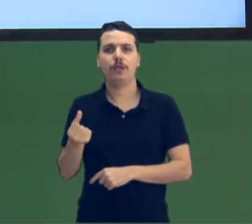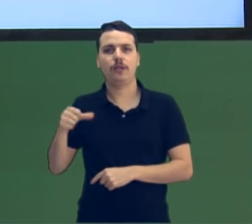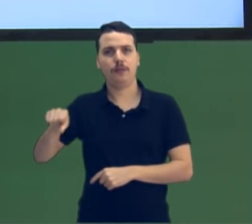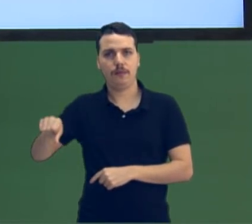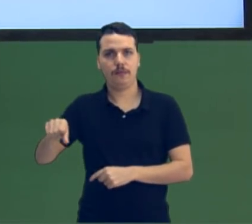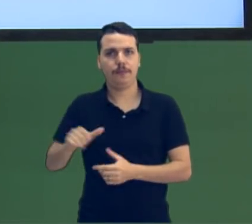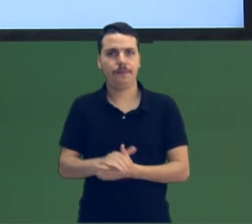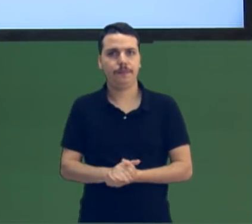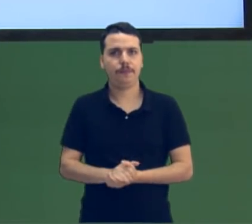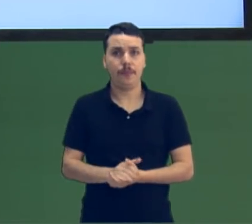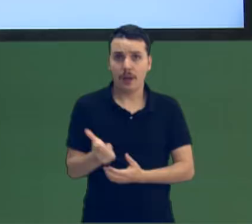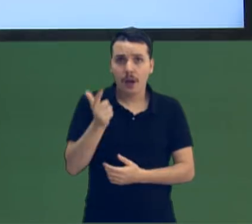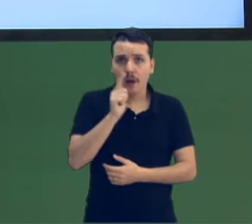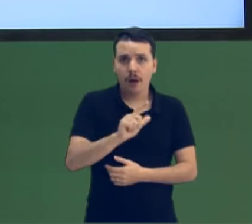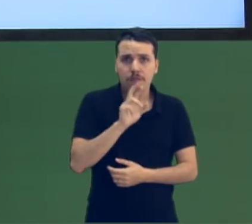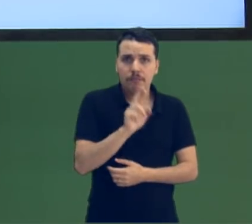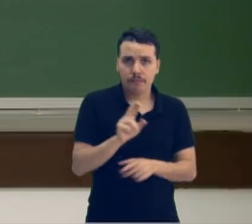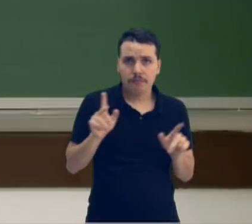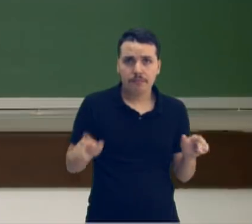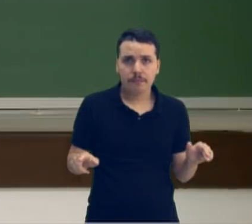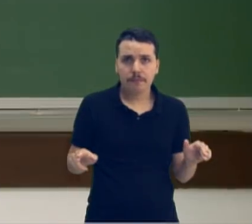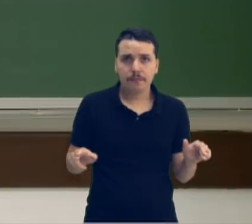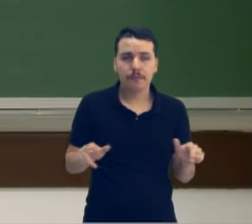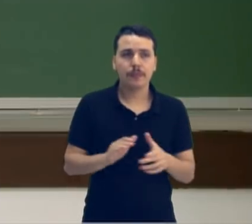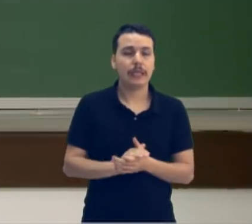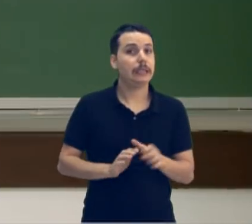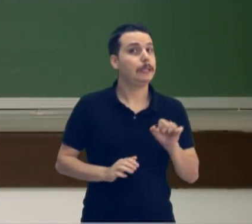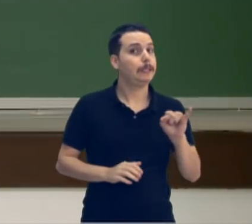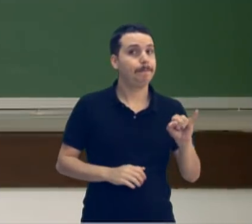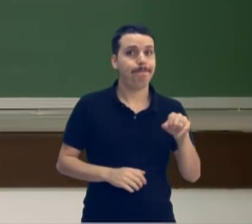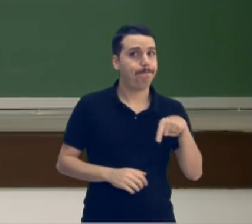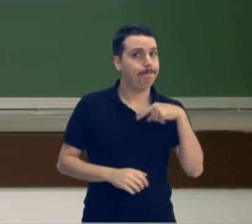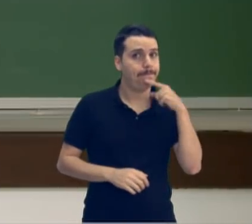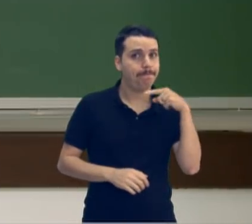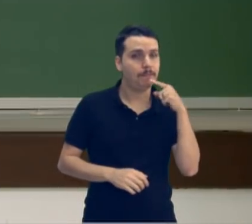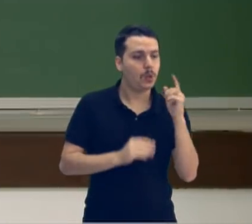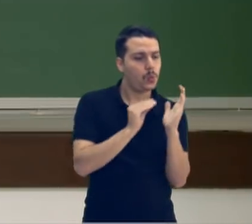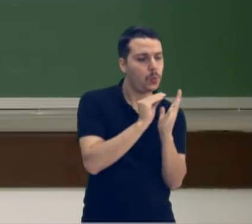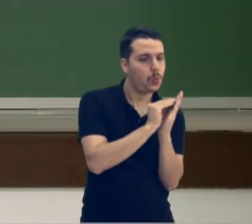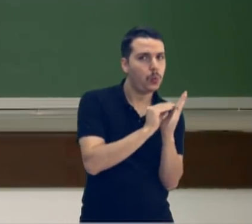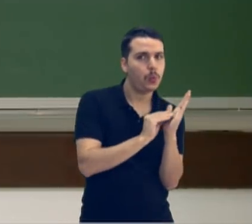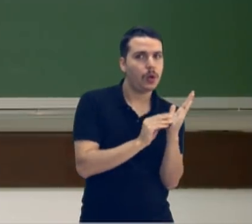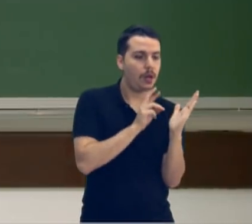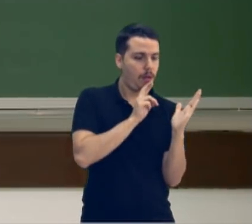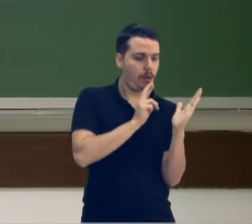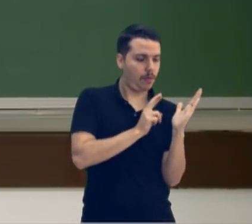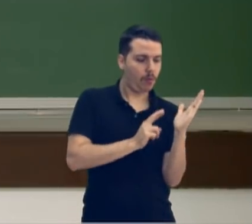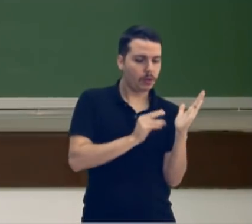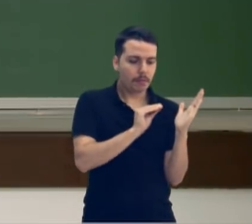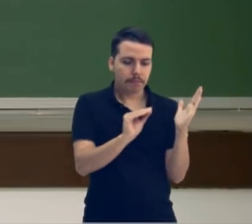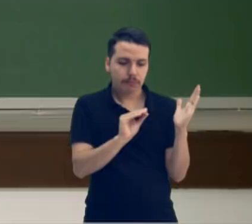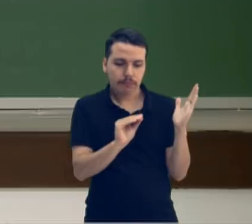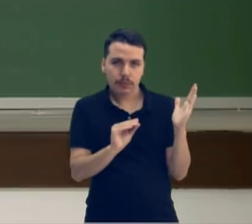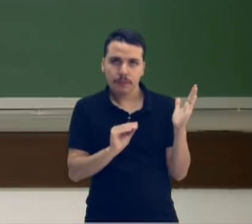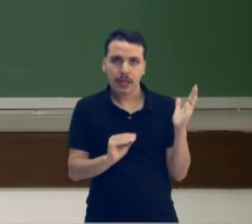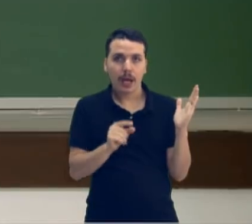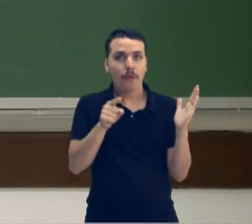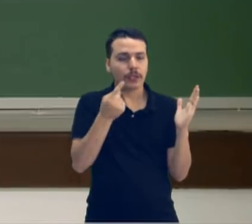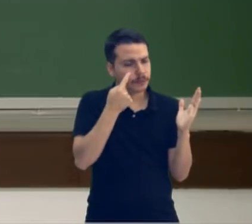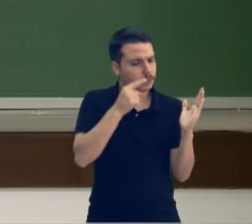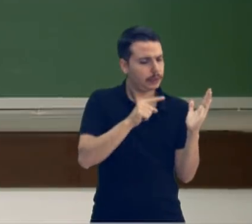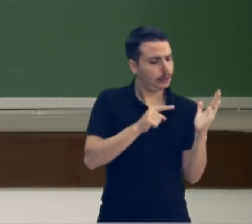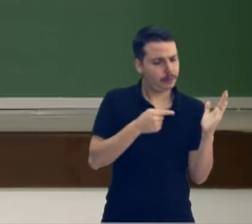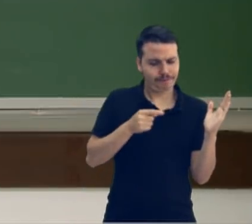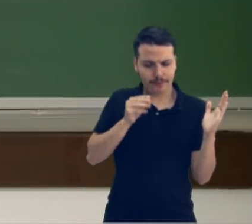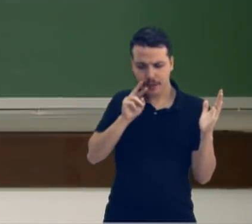22.869. Chegaram nesses resultados? Se não chegaram, anota a resposta aí do lado e revisa os